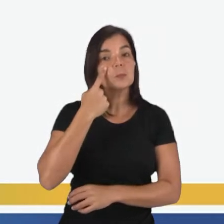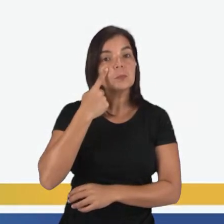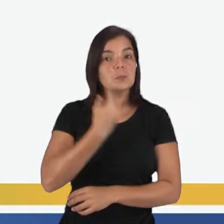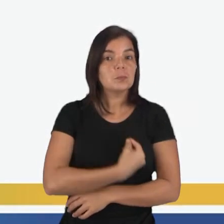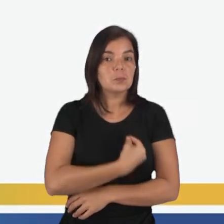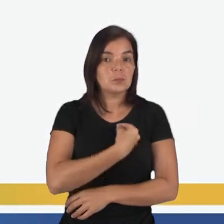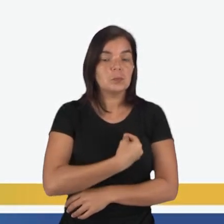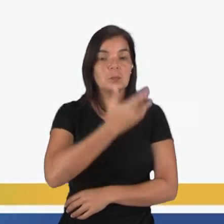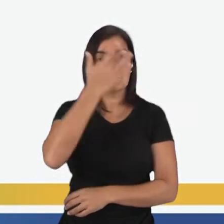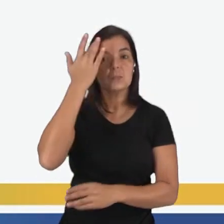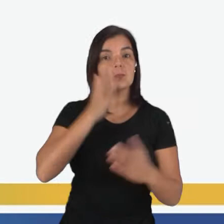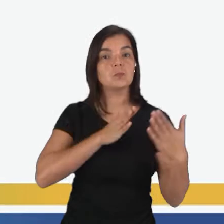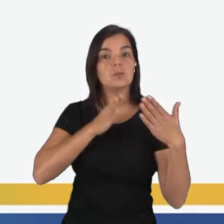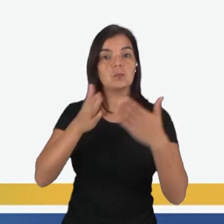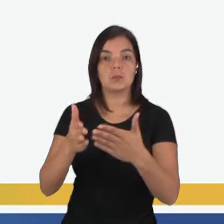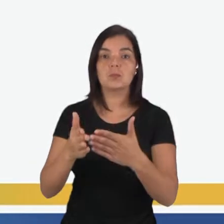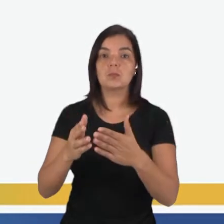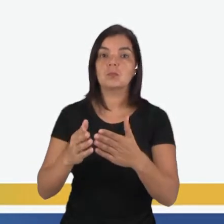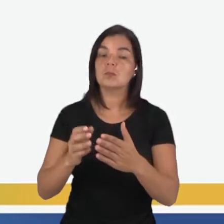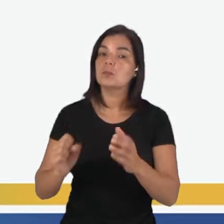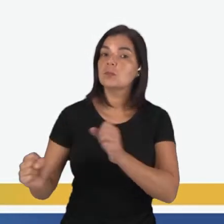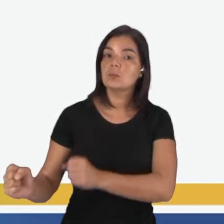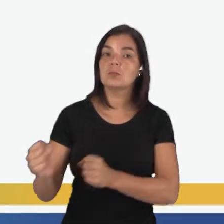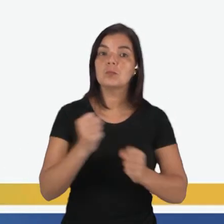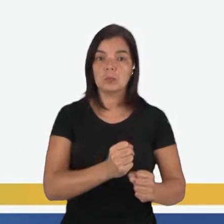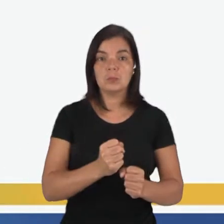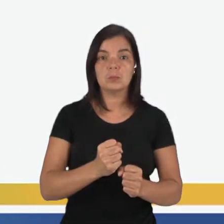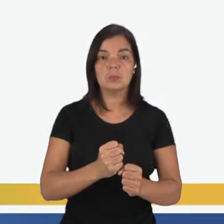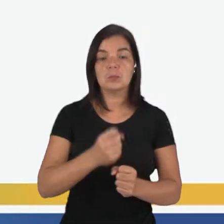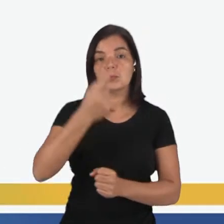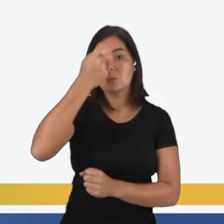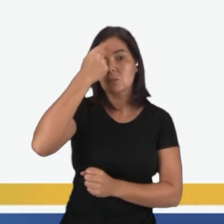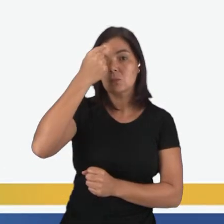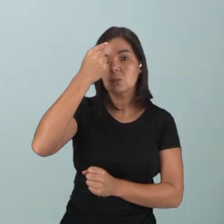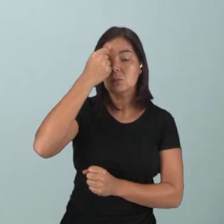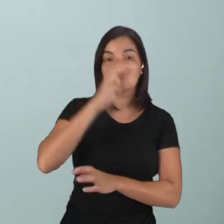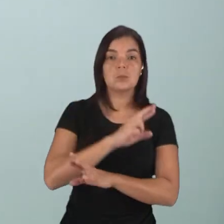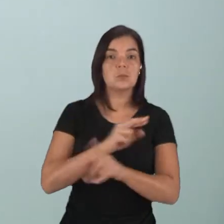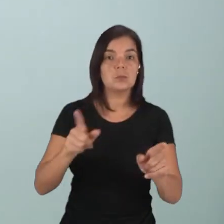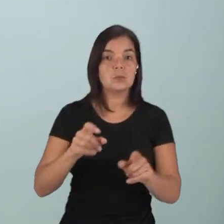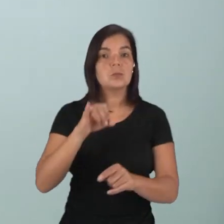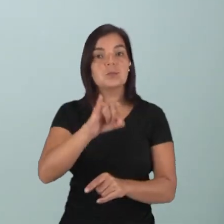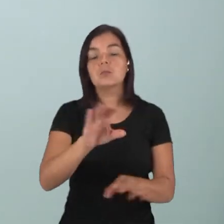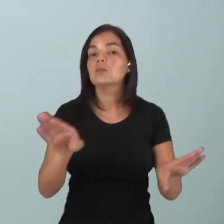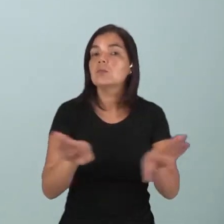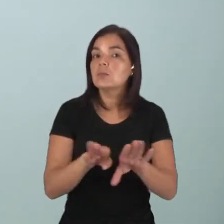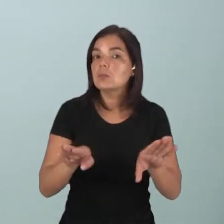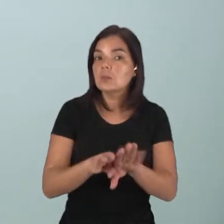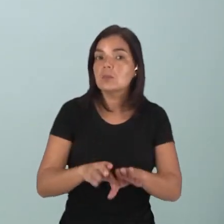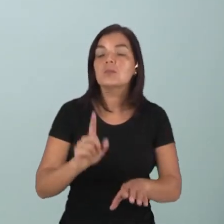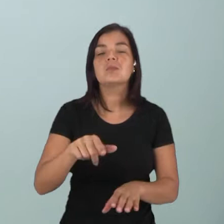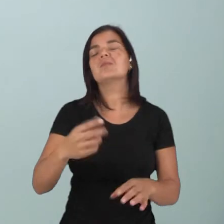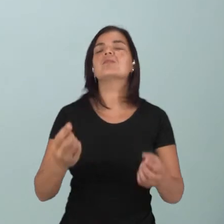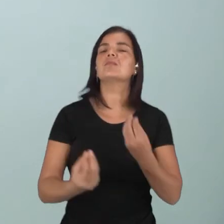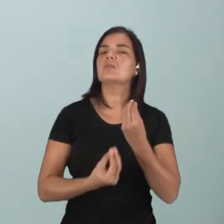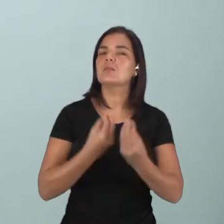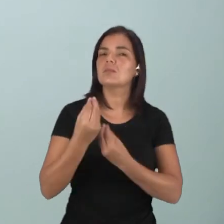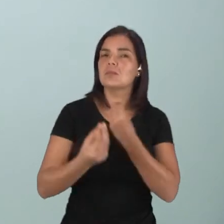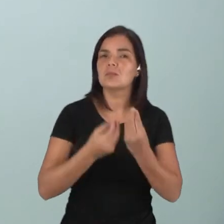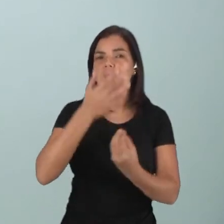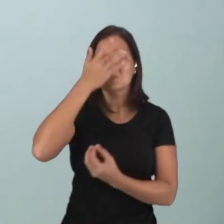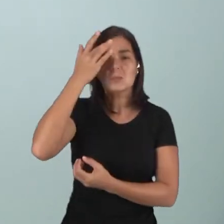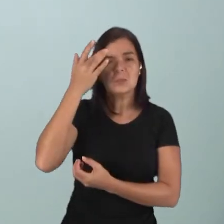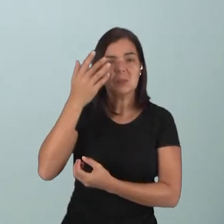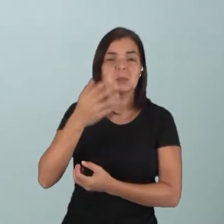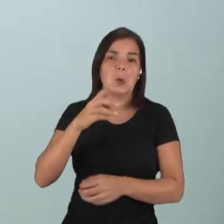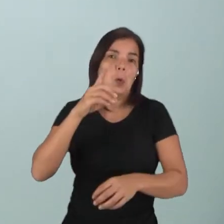o colonizador chegou, né, impôs aí uma forma de pensar e se não fosse daquele jeito era considerado como se